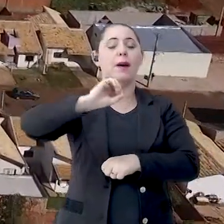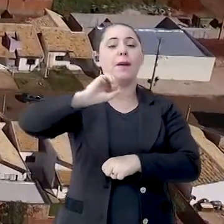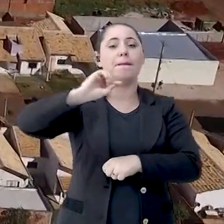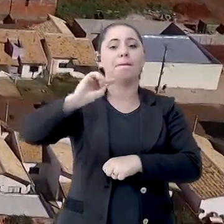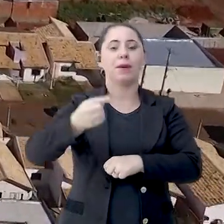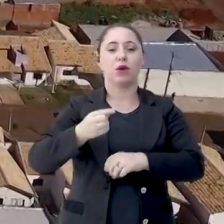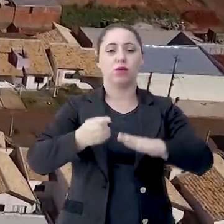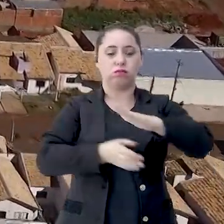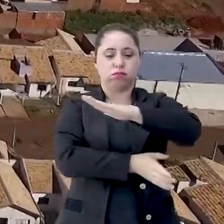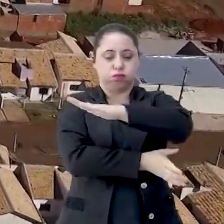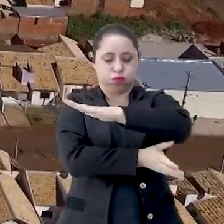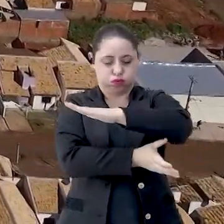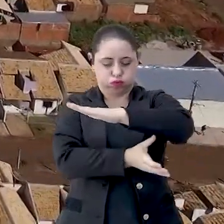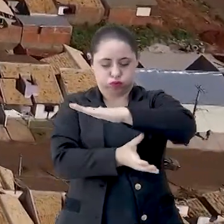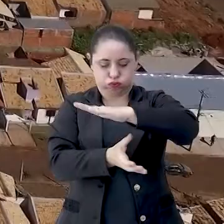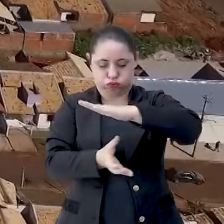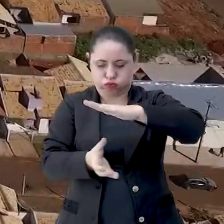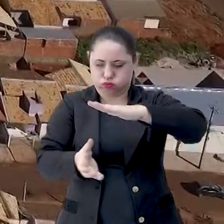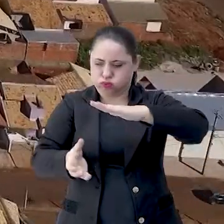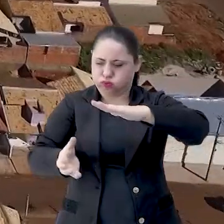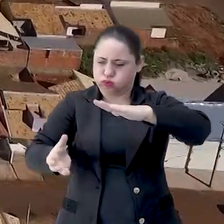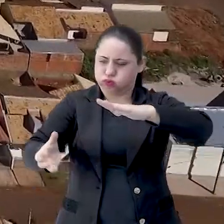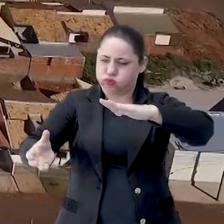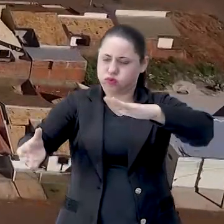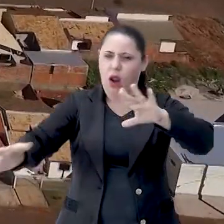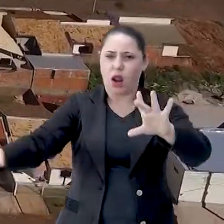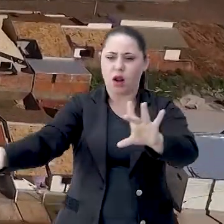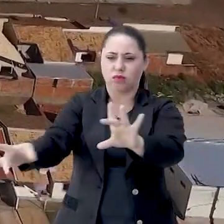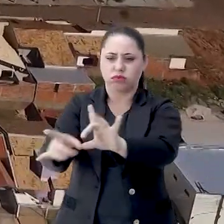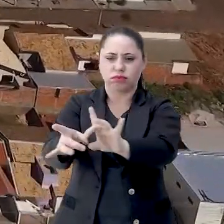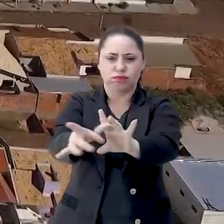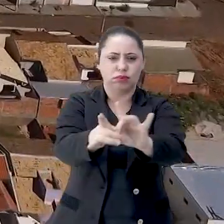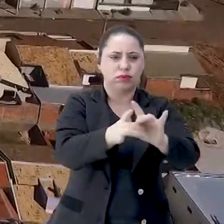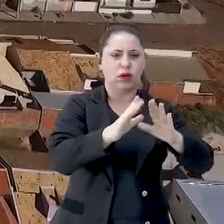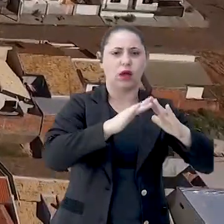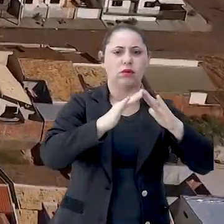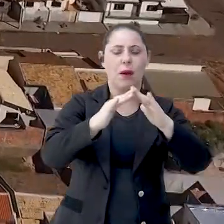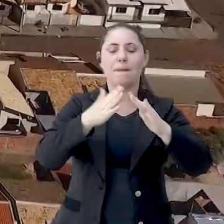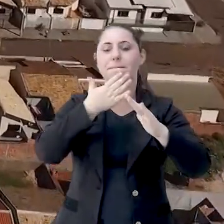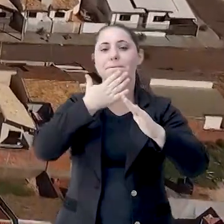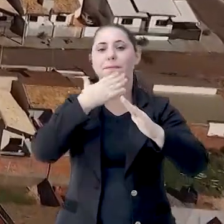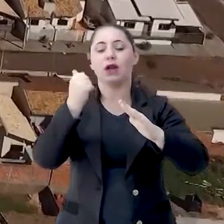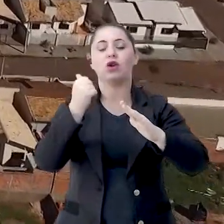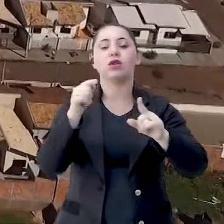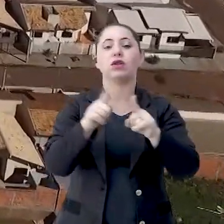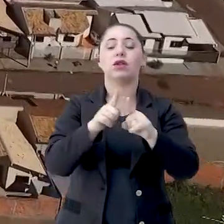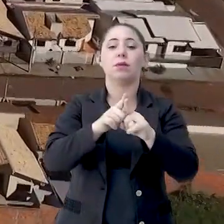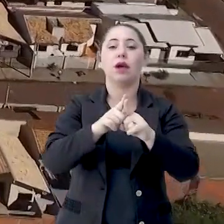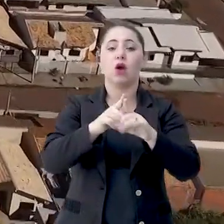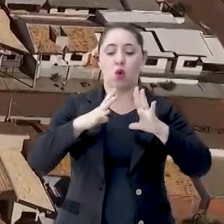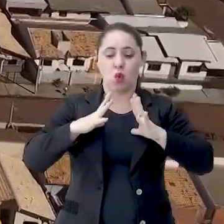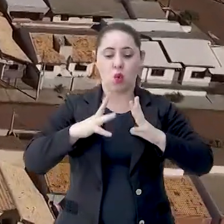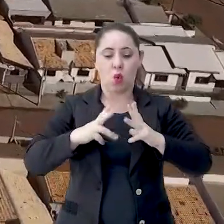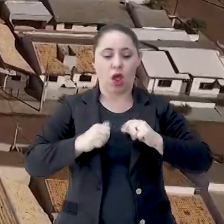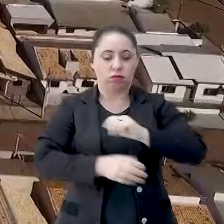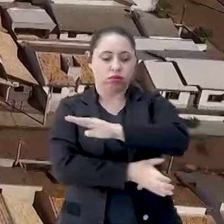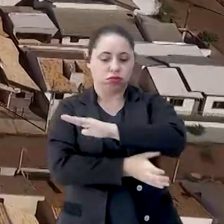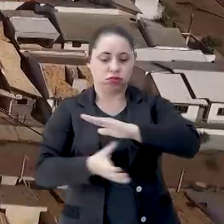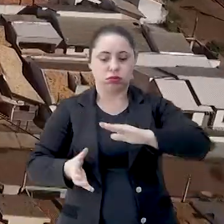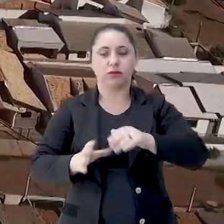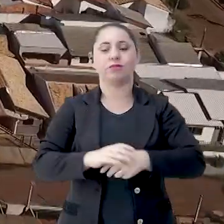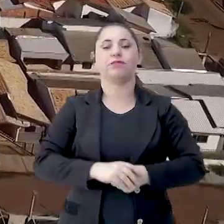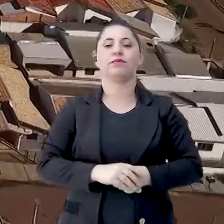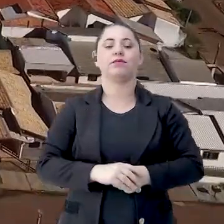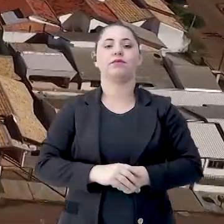já foram entregues pela AGEAB. O programa habitacional é executado por meio de parceria entre o Governo do Estado,